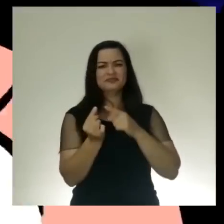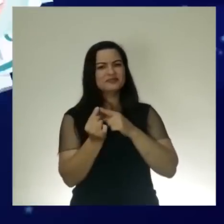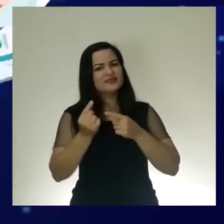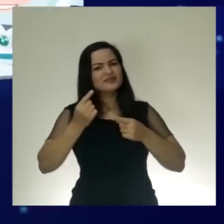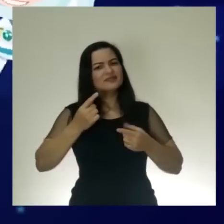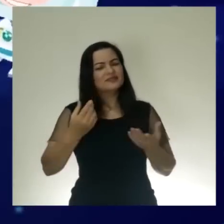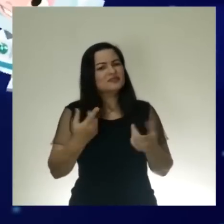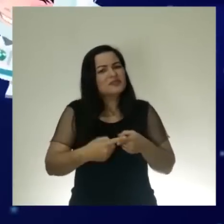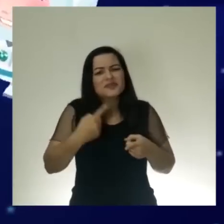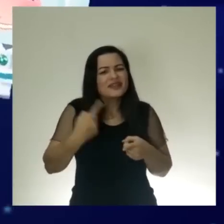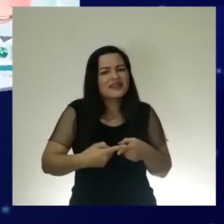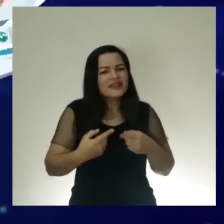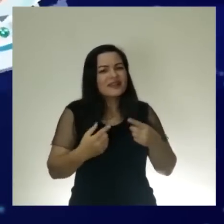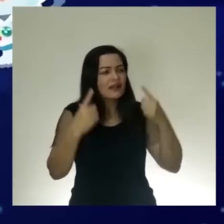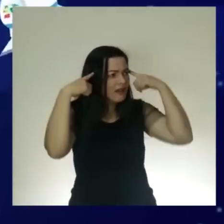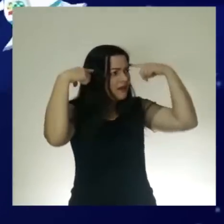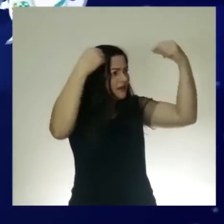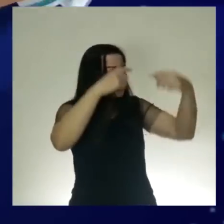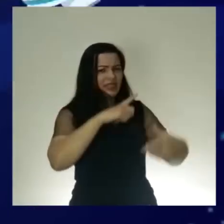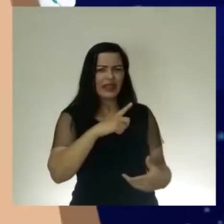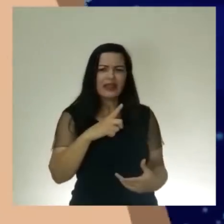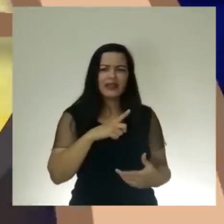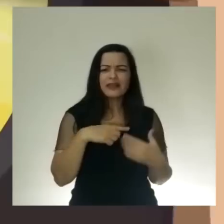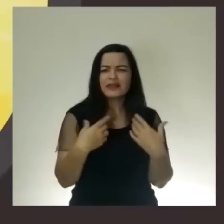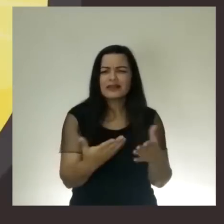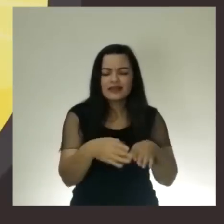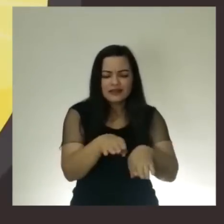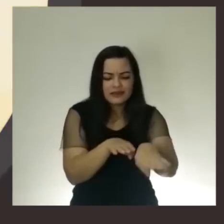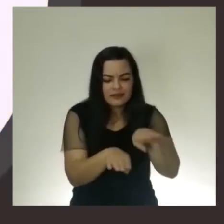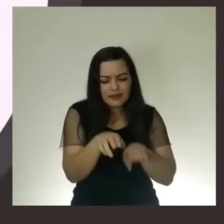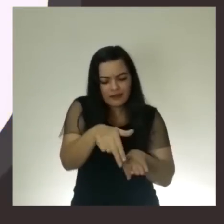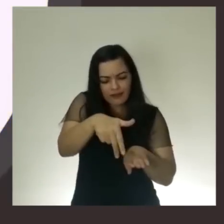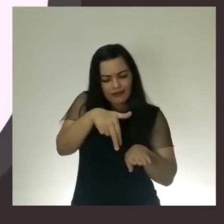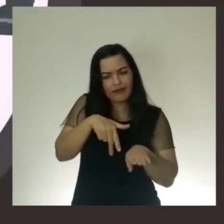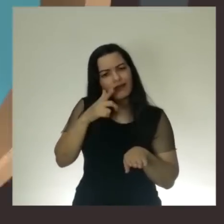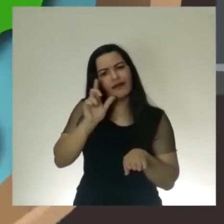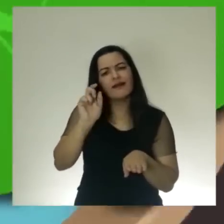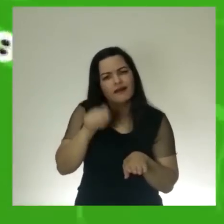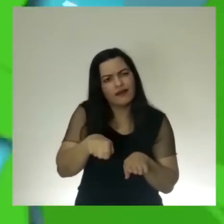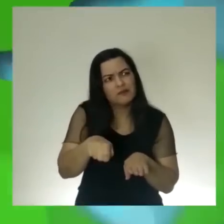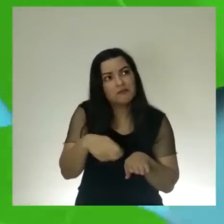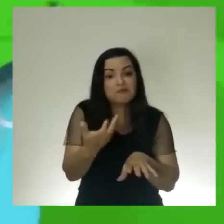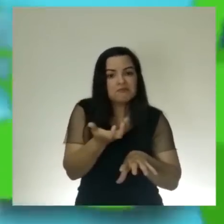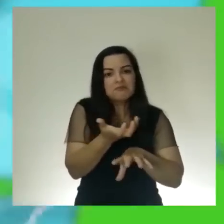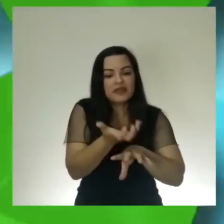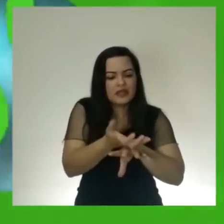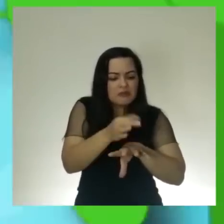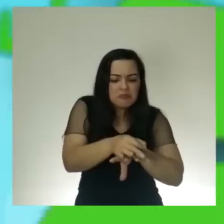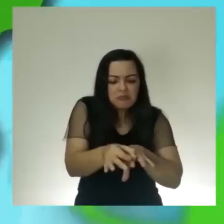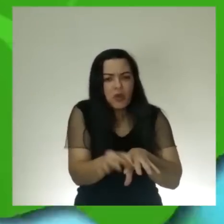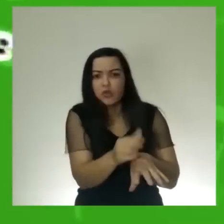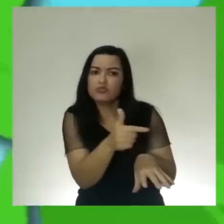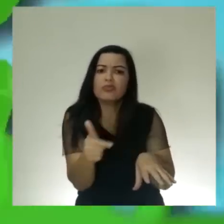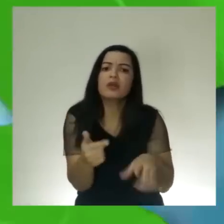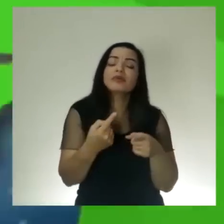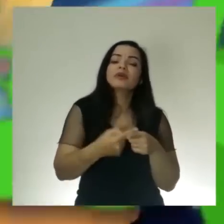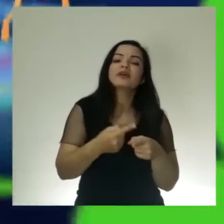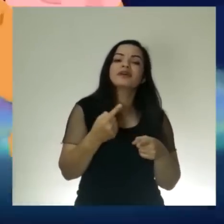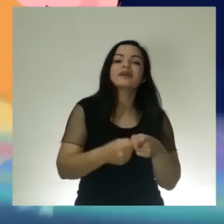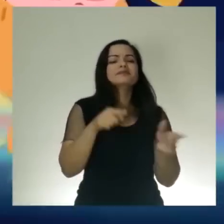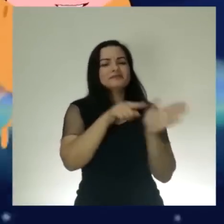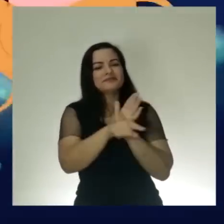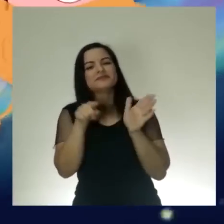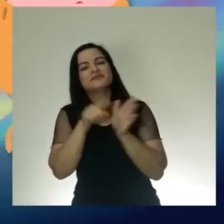dente, será que existe duende? Dá pra andar de trás pra frente, abacaxi não tem semente. Tudo que a pergunta a Luna